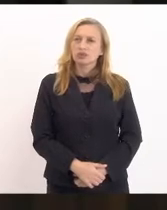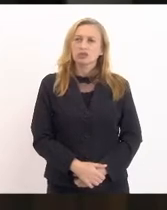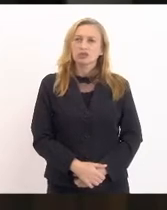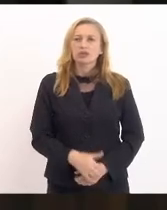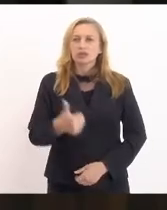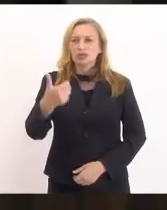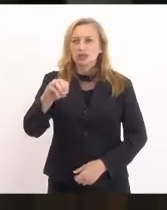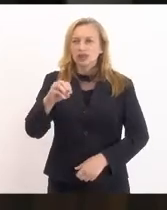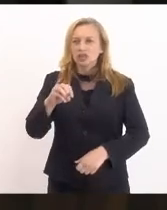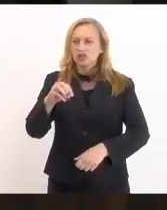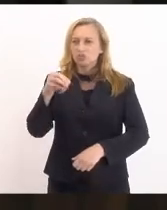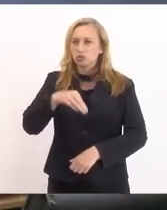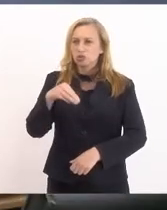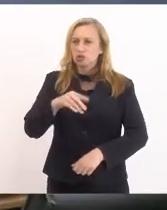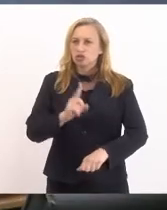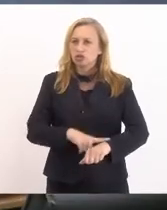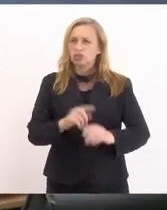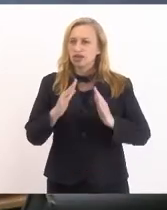de 10 minutos.